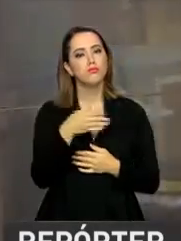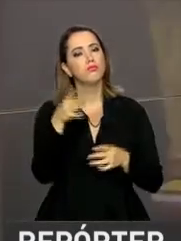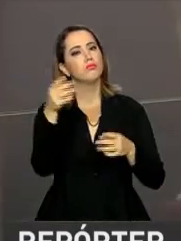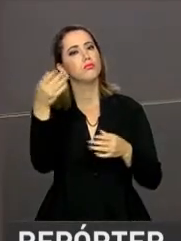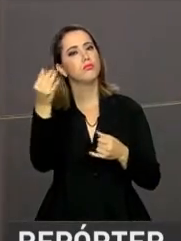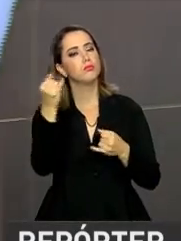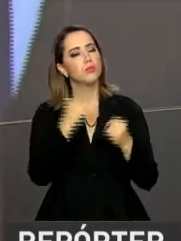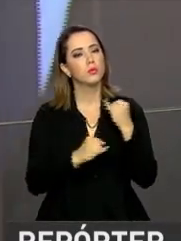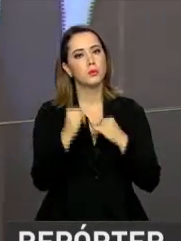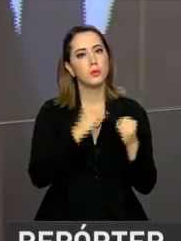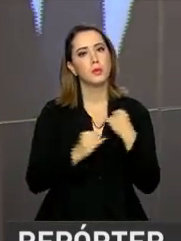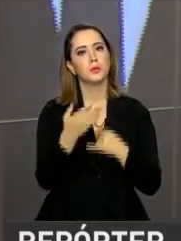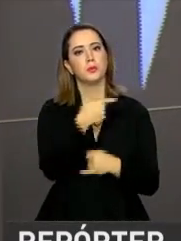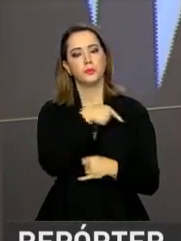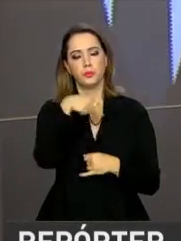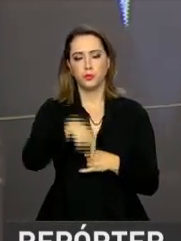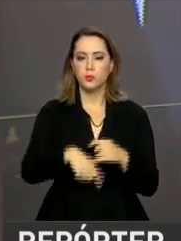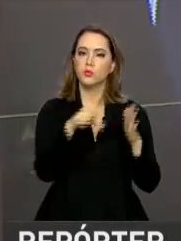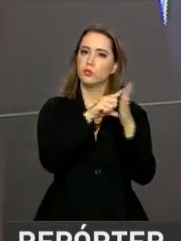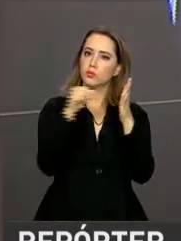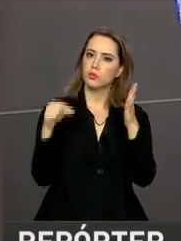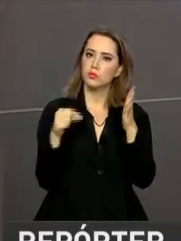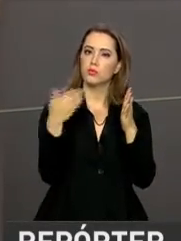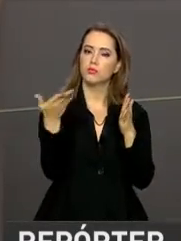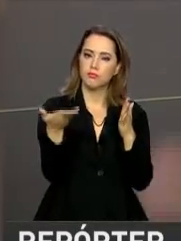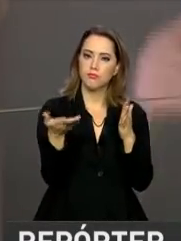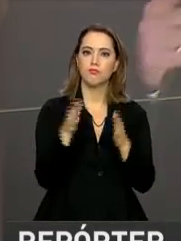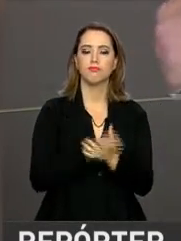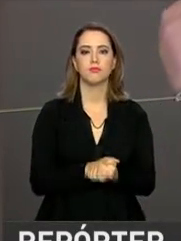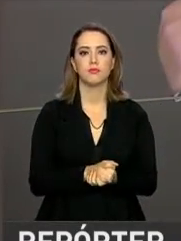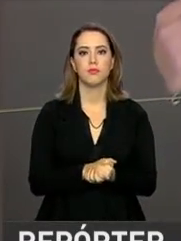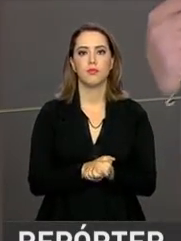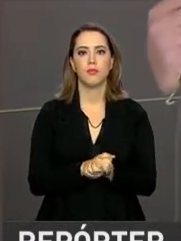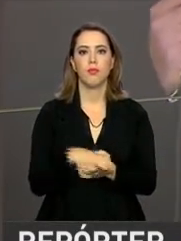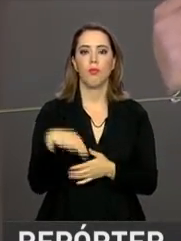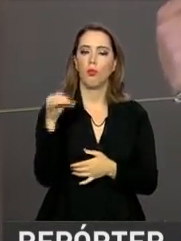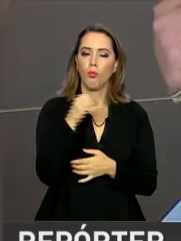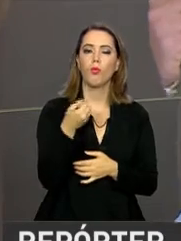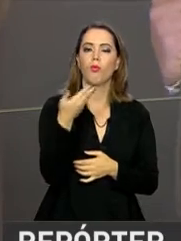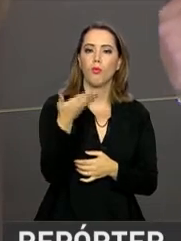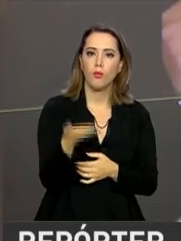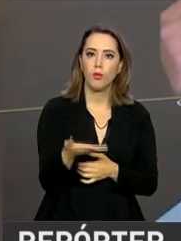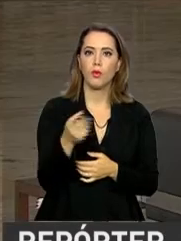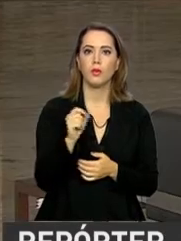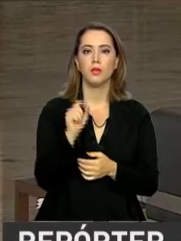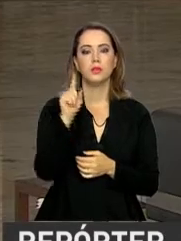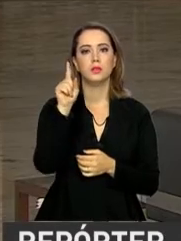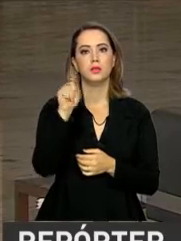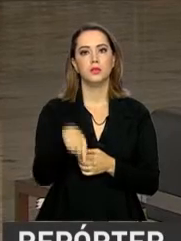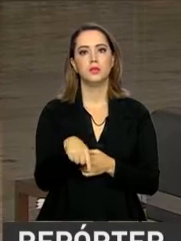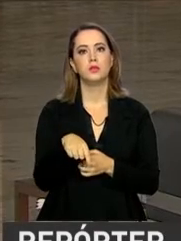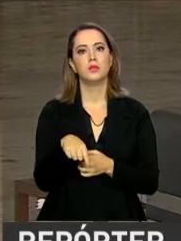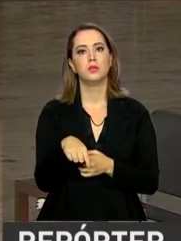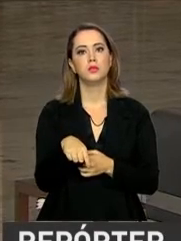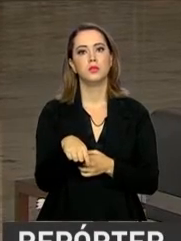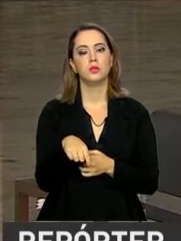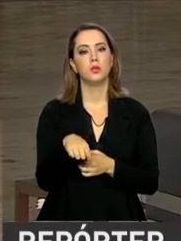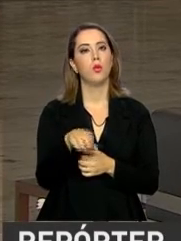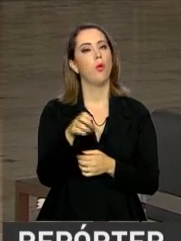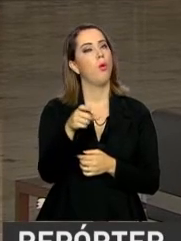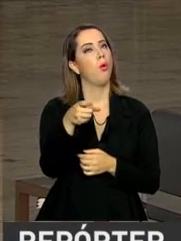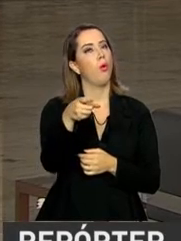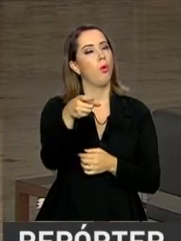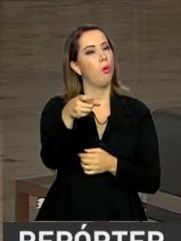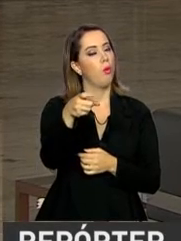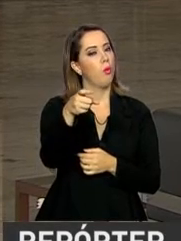do palácio do planalto aqui em brasília o joão pedro oldoni é bom o seguinte é o ex presidente